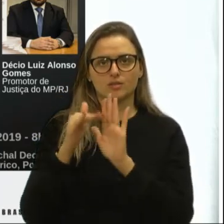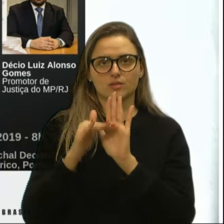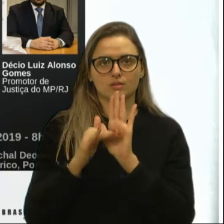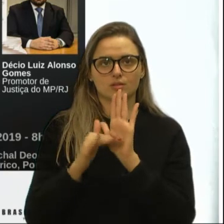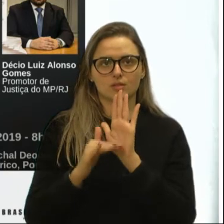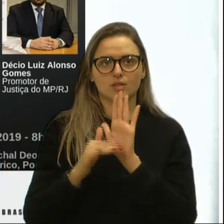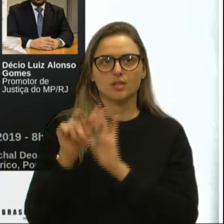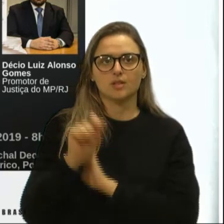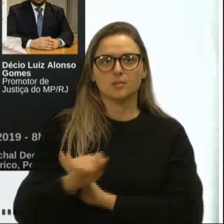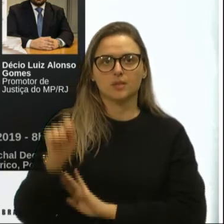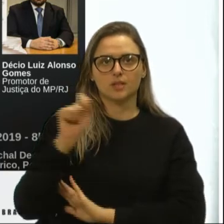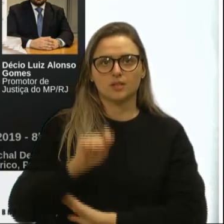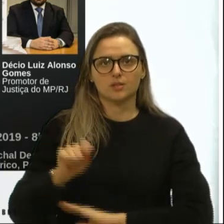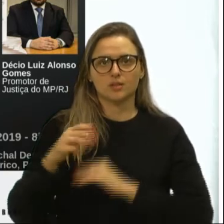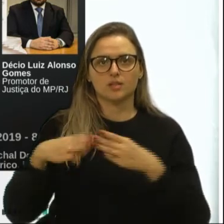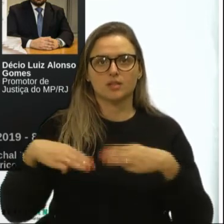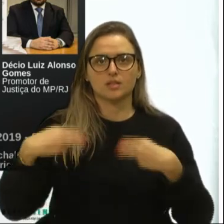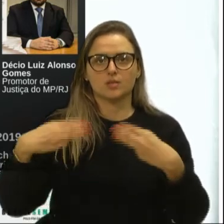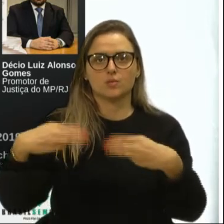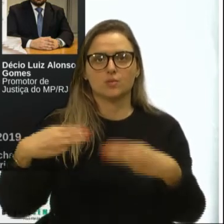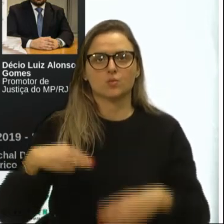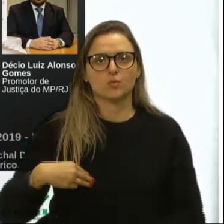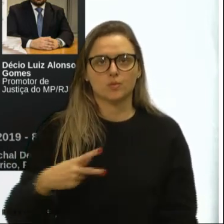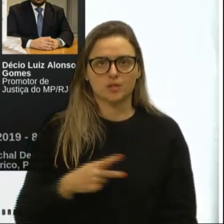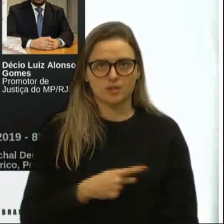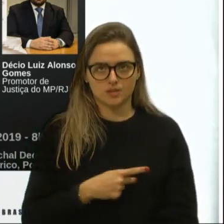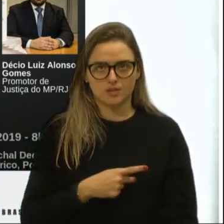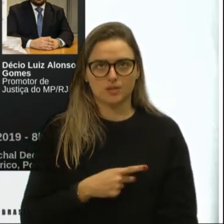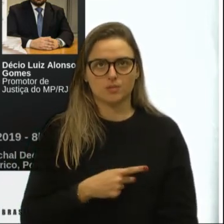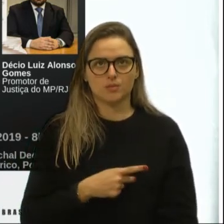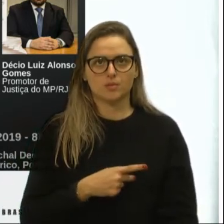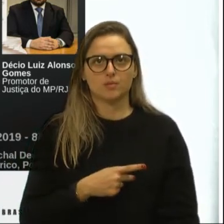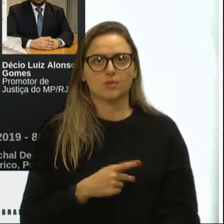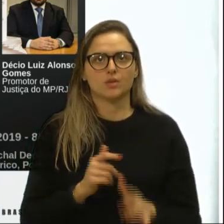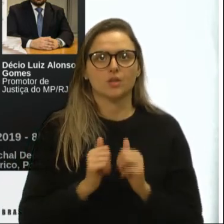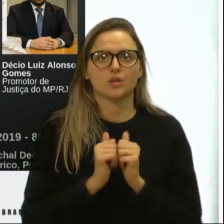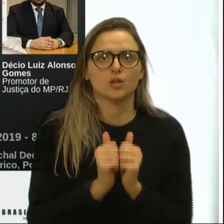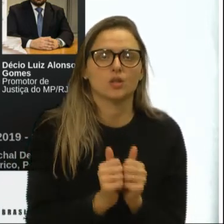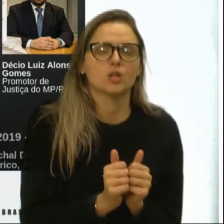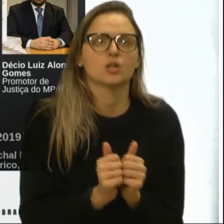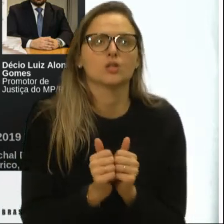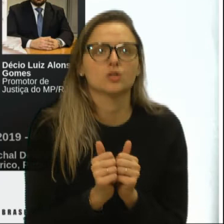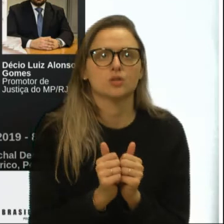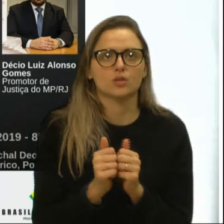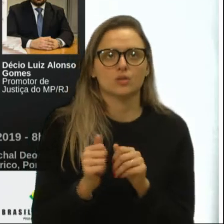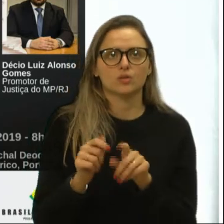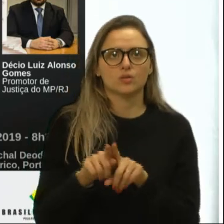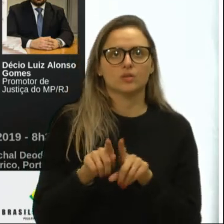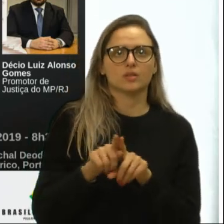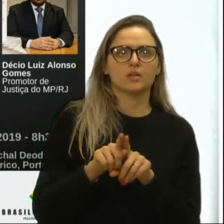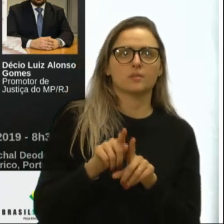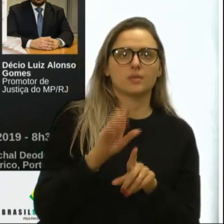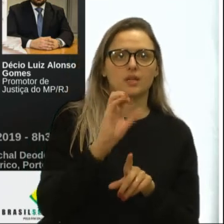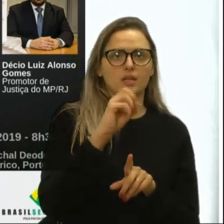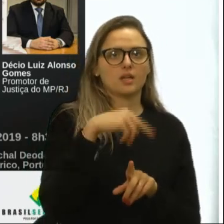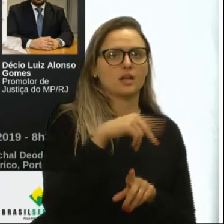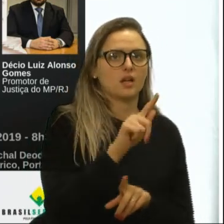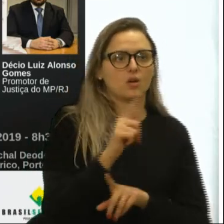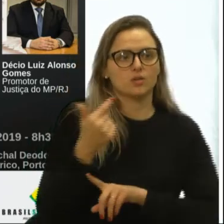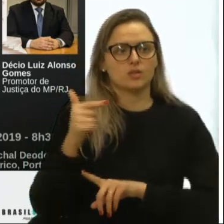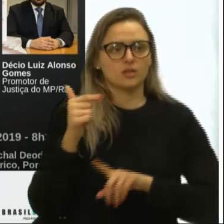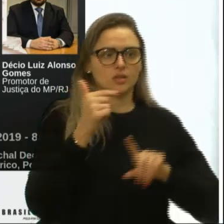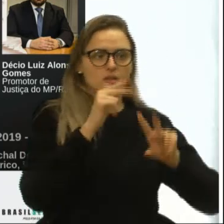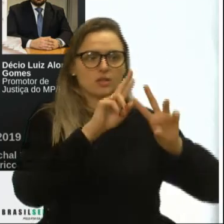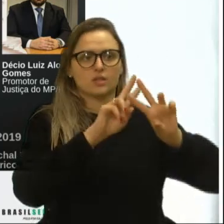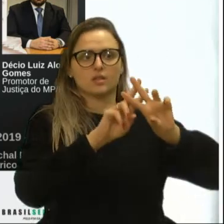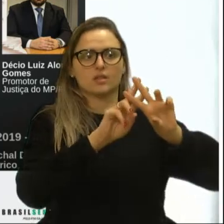pela Associação do Ministério Público e pela nossa ONG Brasil Sem Grades, ao qual os senhores sabem